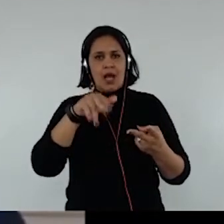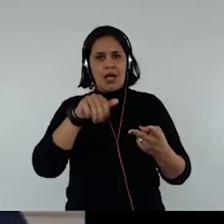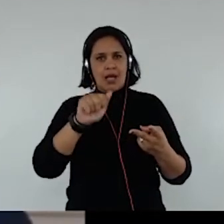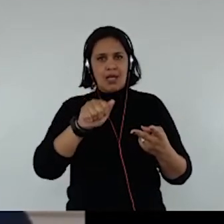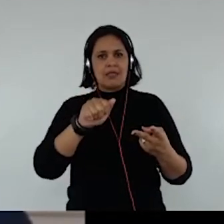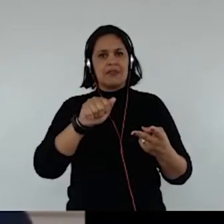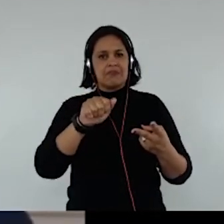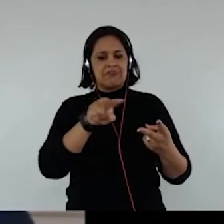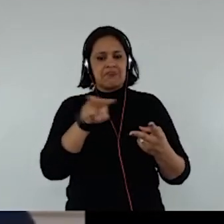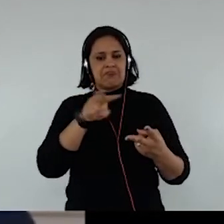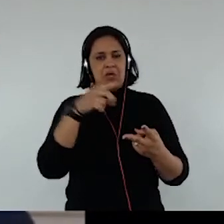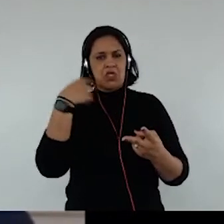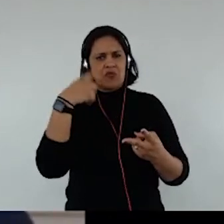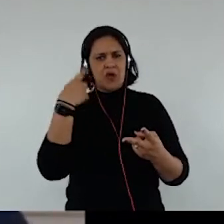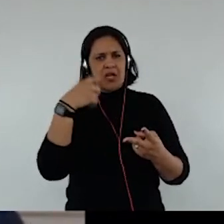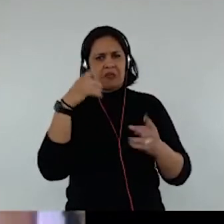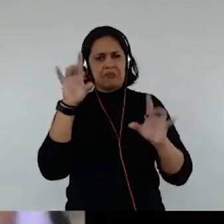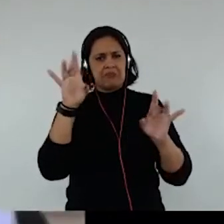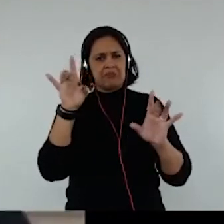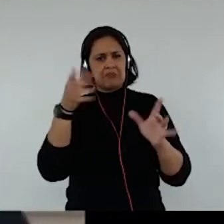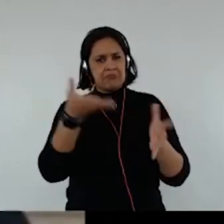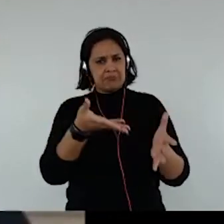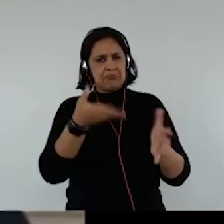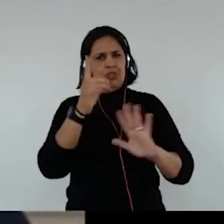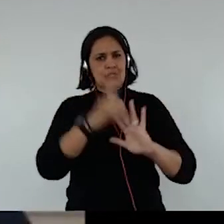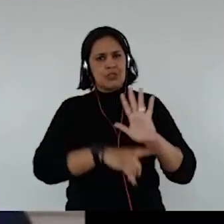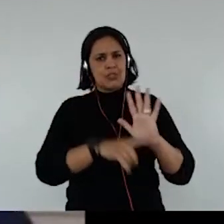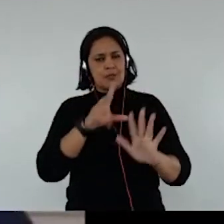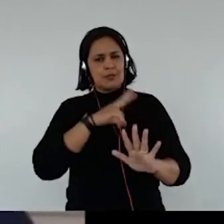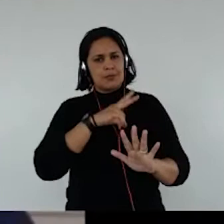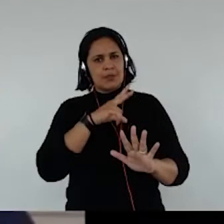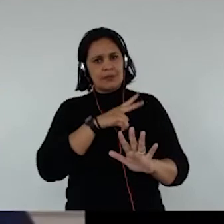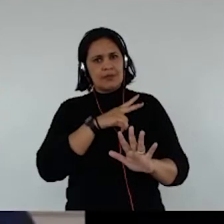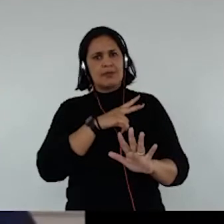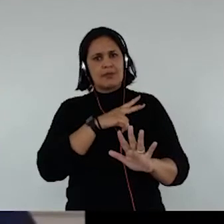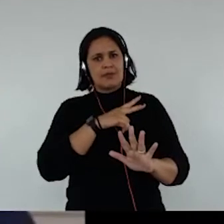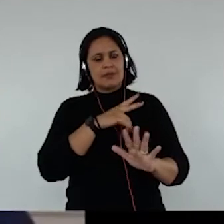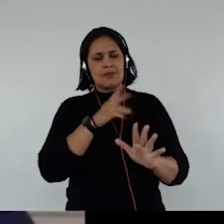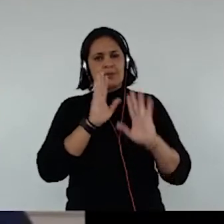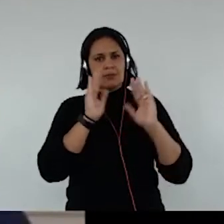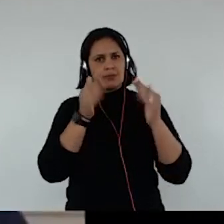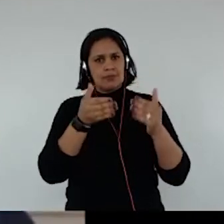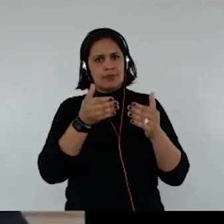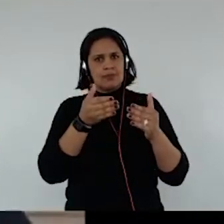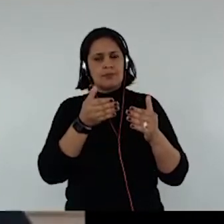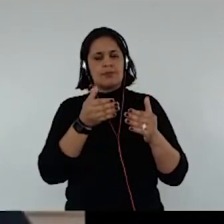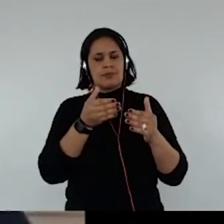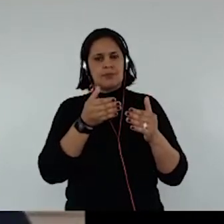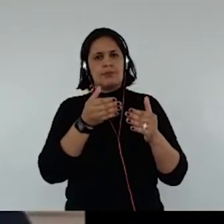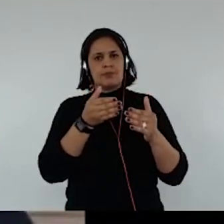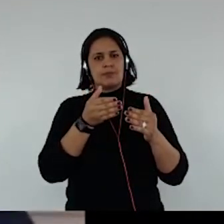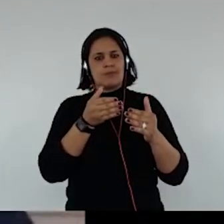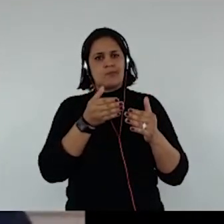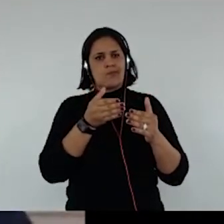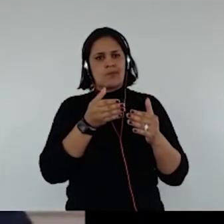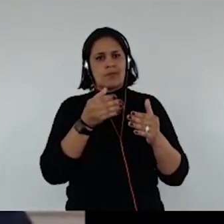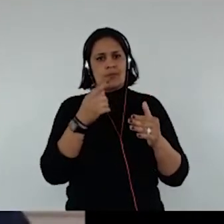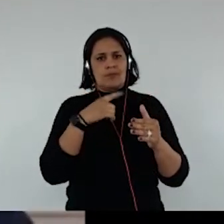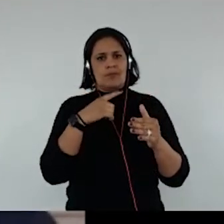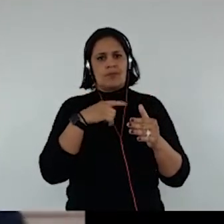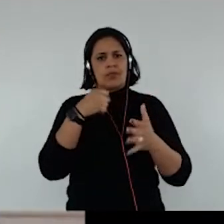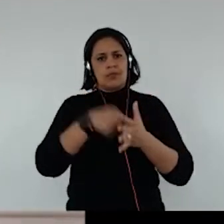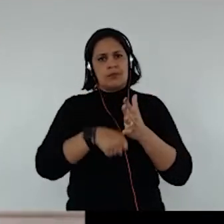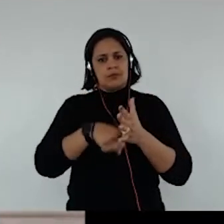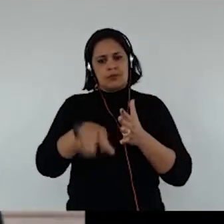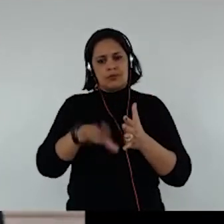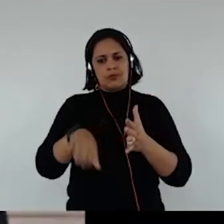expoentes do direito privado, do direito em geral, mas especialmente do direito privado, onde milito no Superior